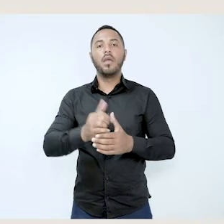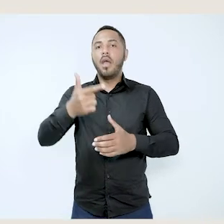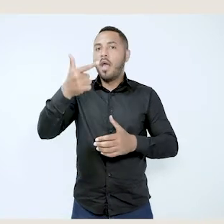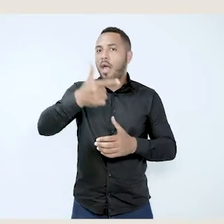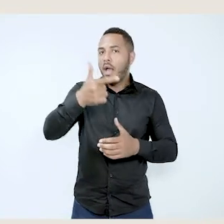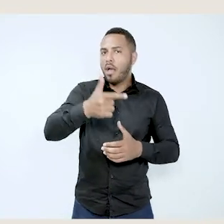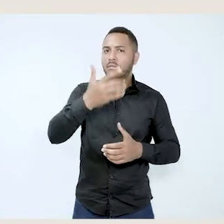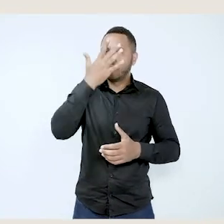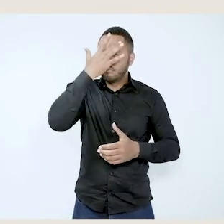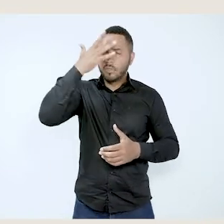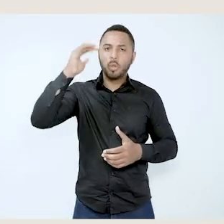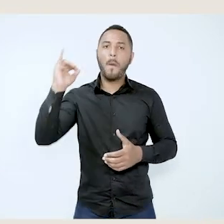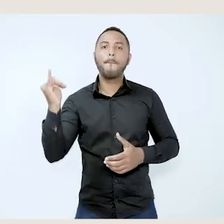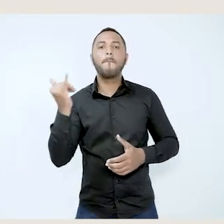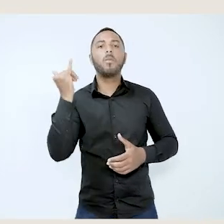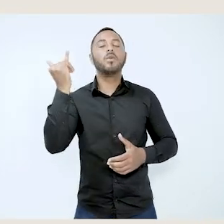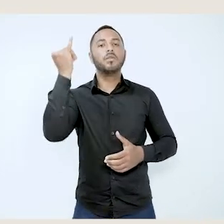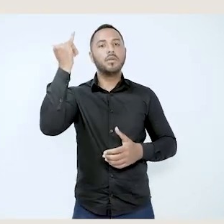uma pessoa